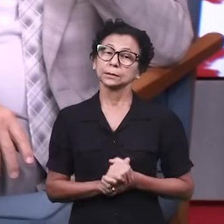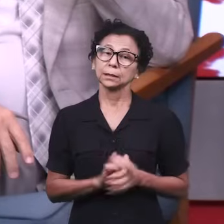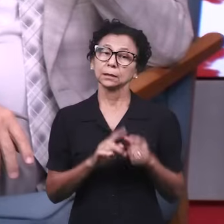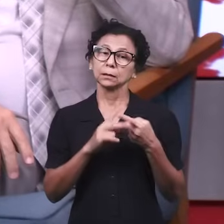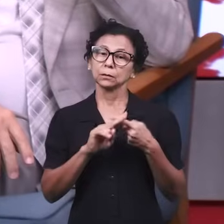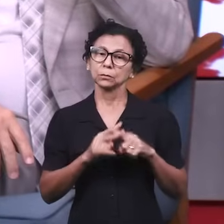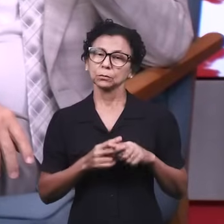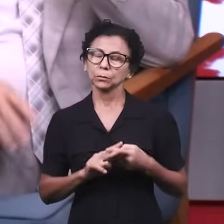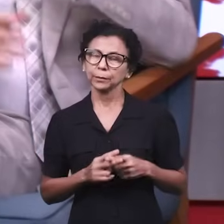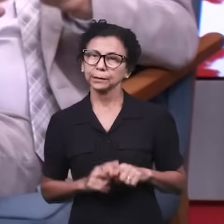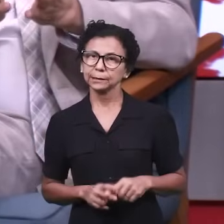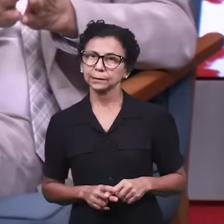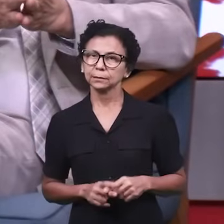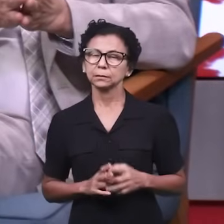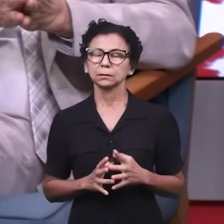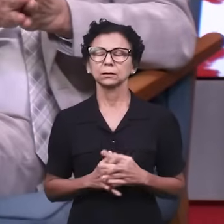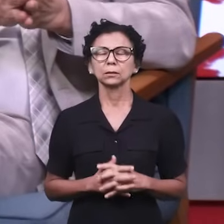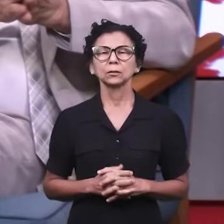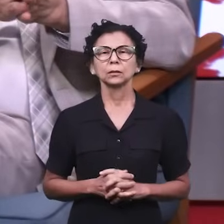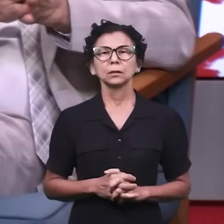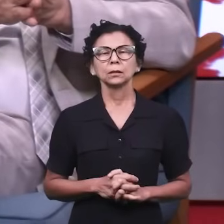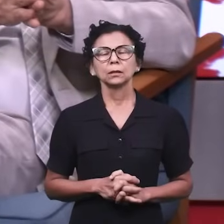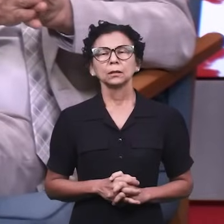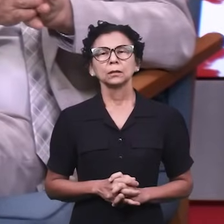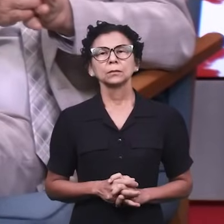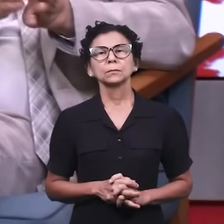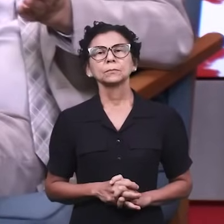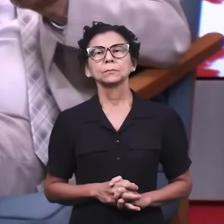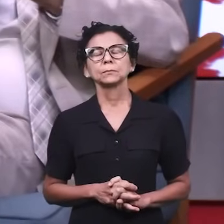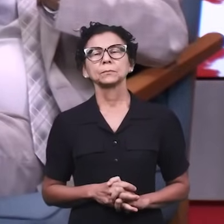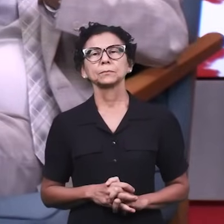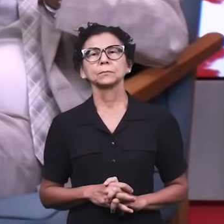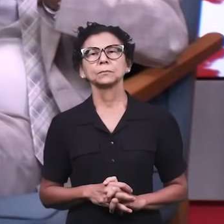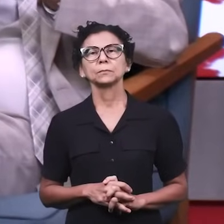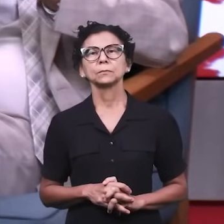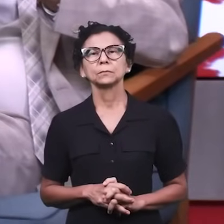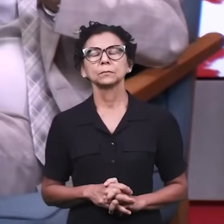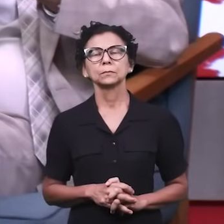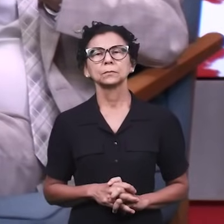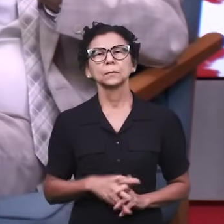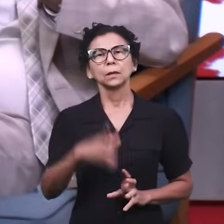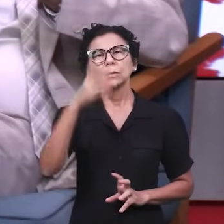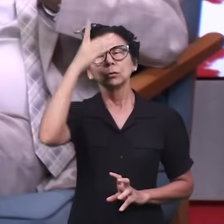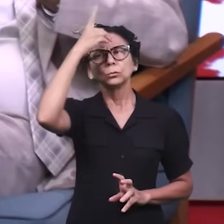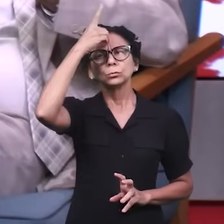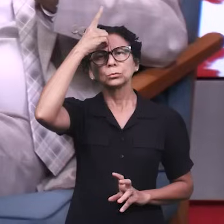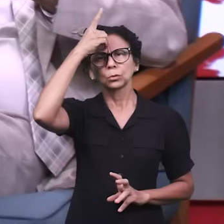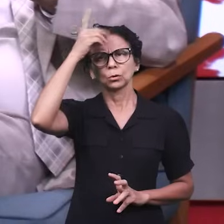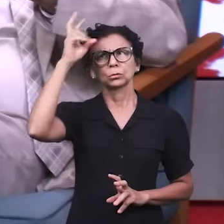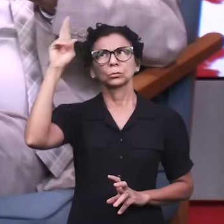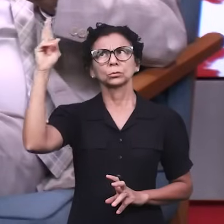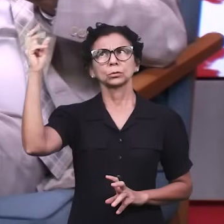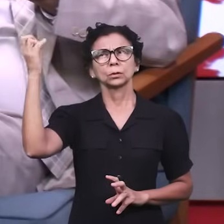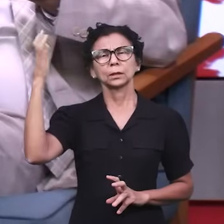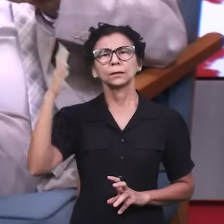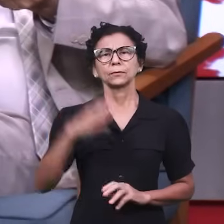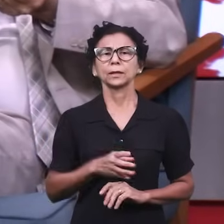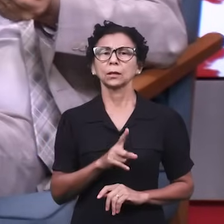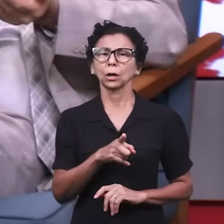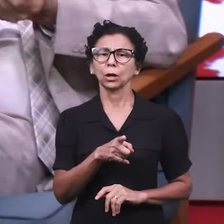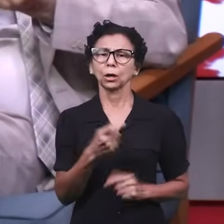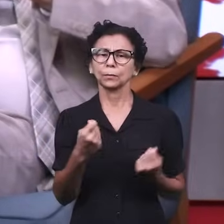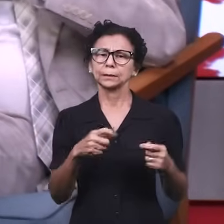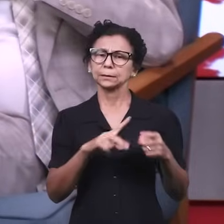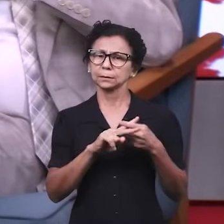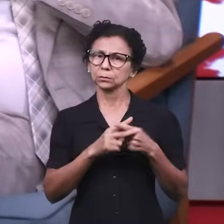corrige. Nós estamos numa situação e o Senhor dá um dom mostrando o que pode acontecer se nós